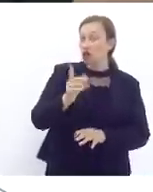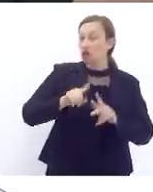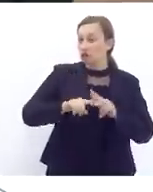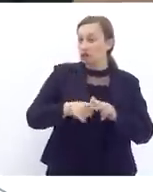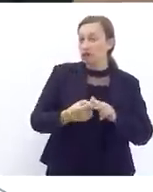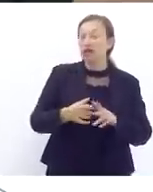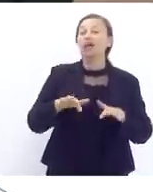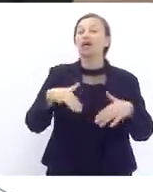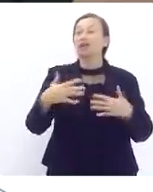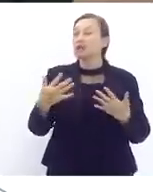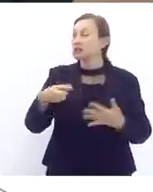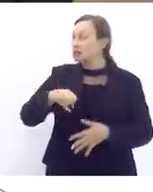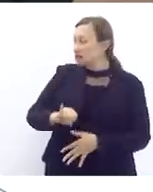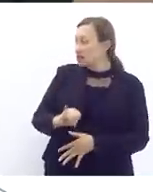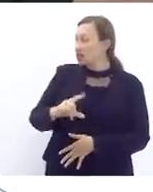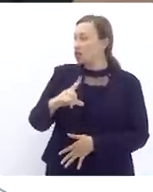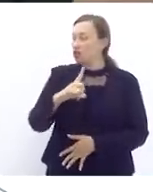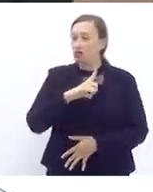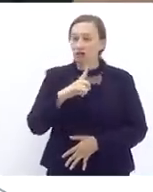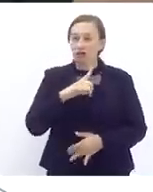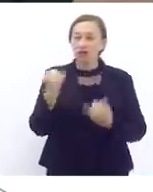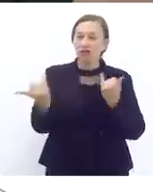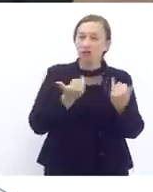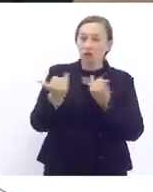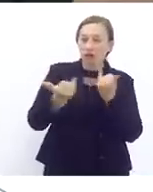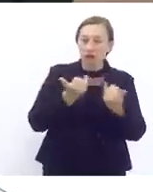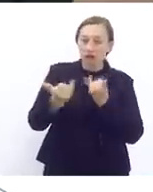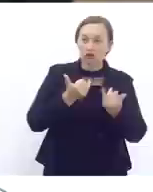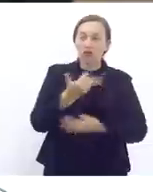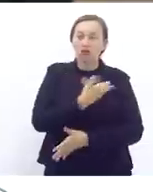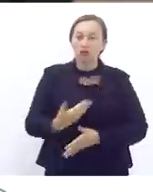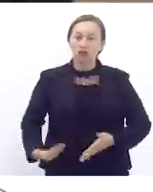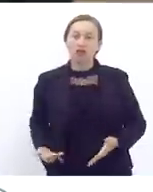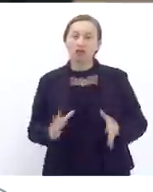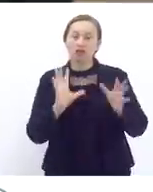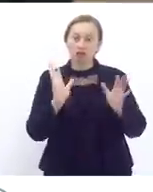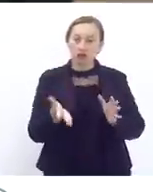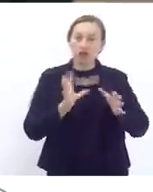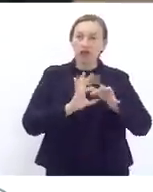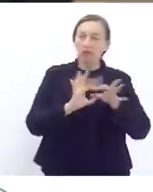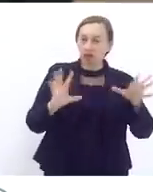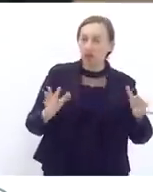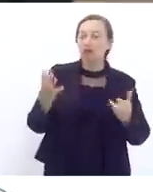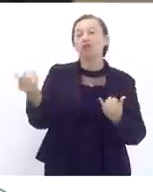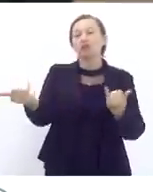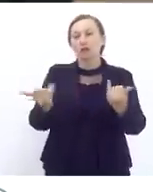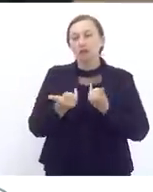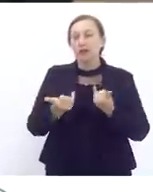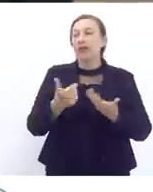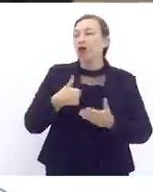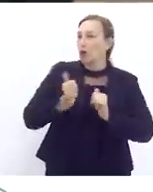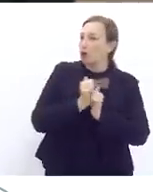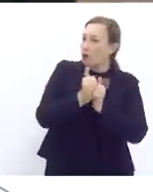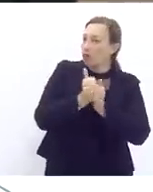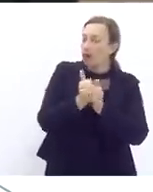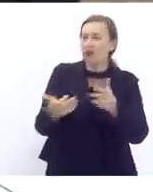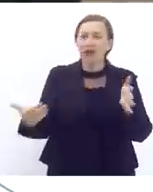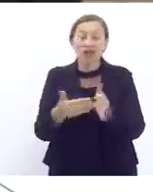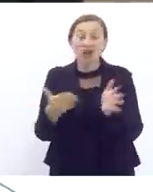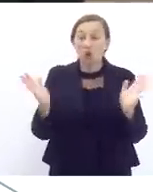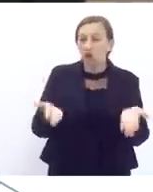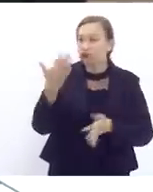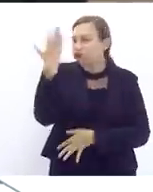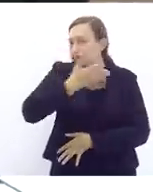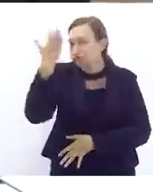o governador praticou algum ato concedendo esse benefício por favor informar eu acompanho né e até hoje não vi